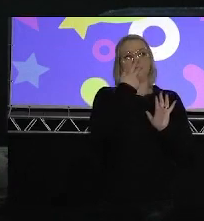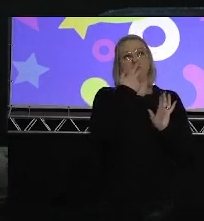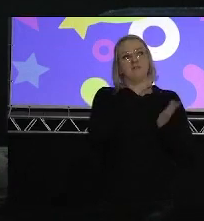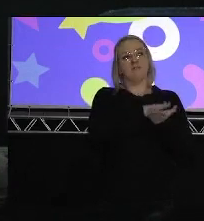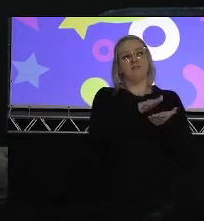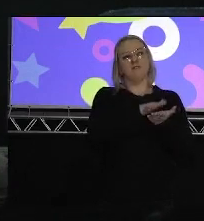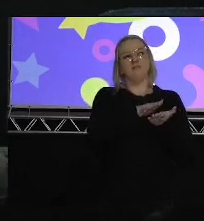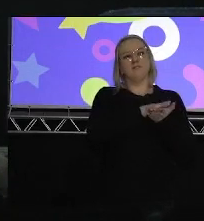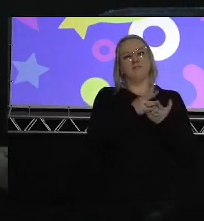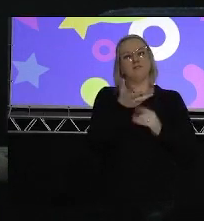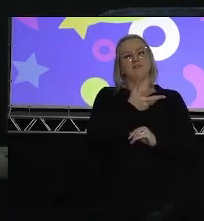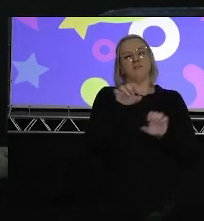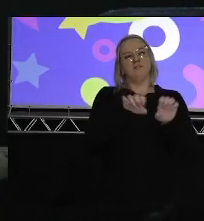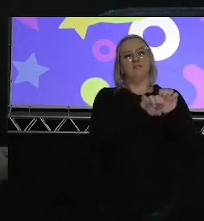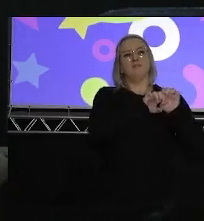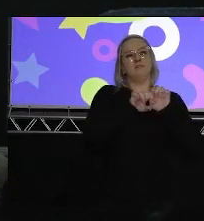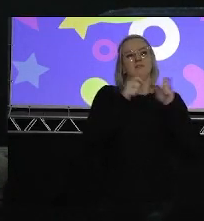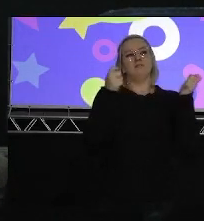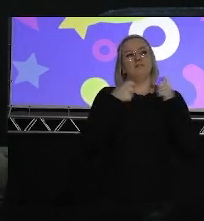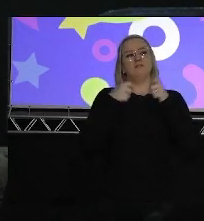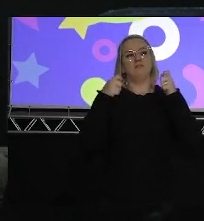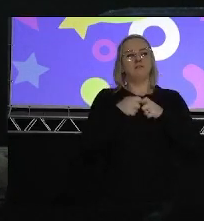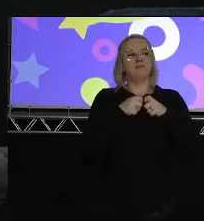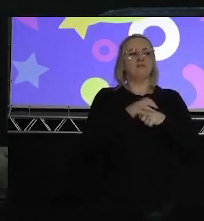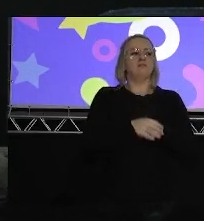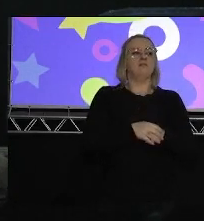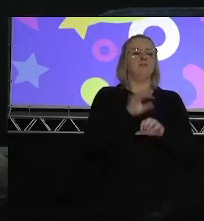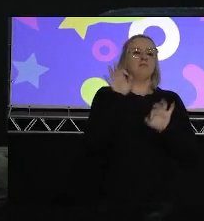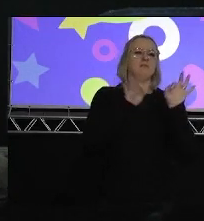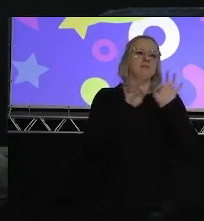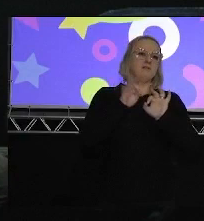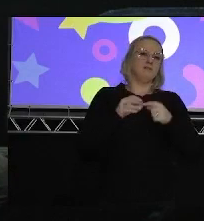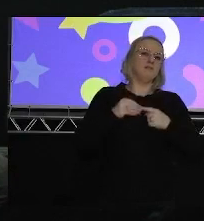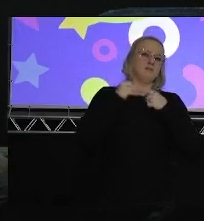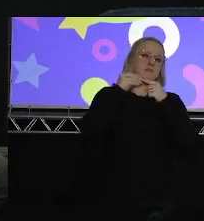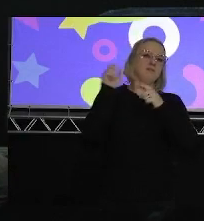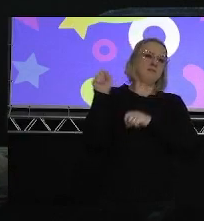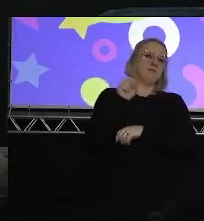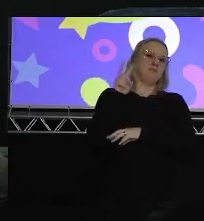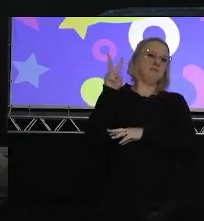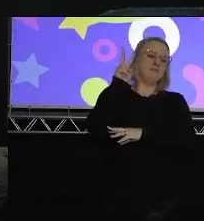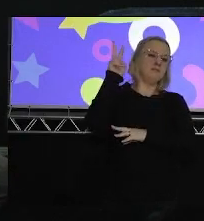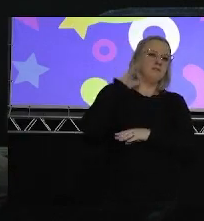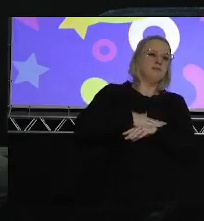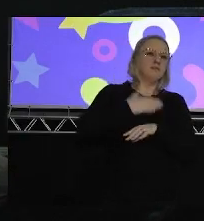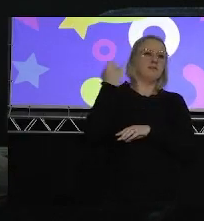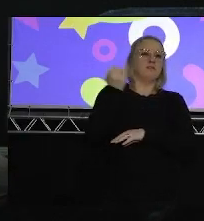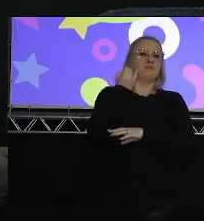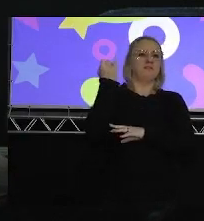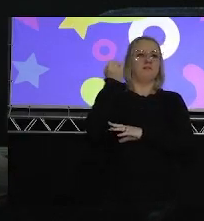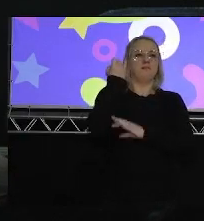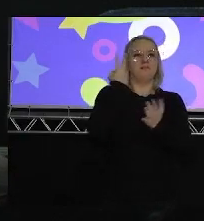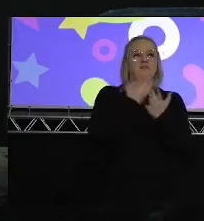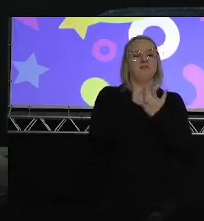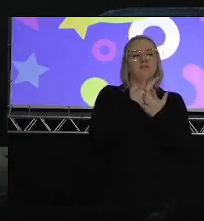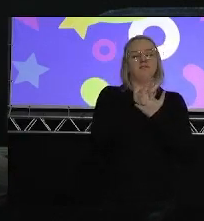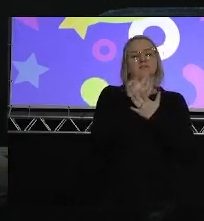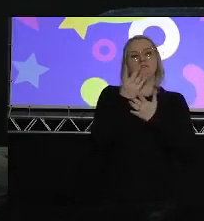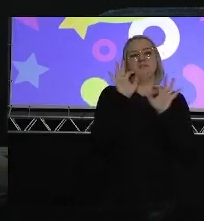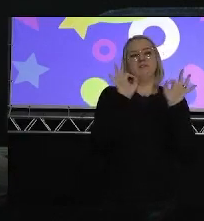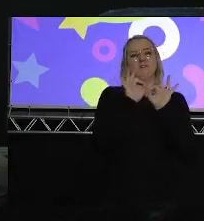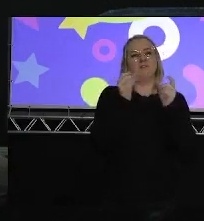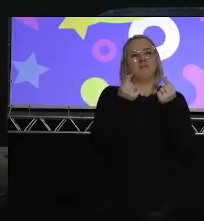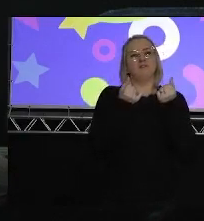processo, ajudou rapidamente a estruturar o senso de competência, planejar, priorizar e produzir valores, e o mais importante, sem custos